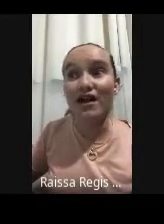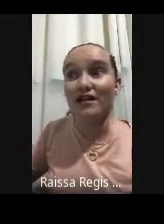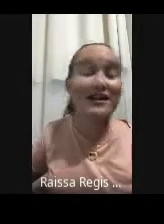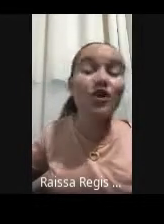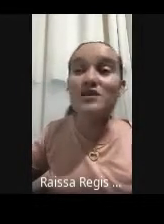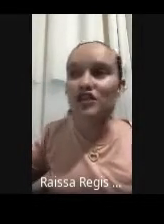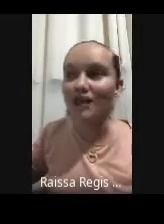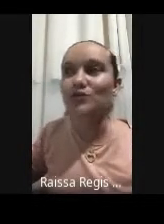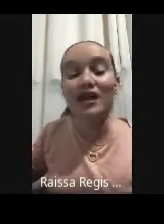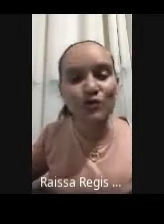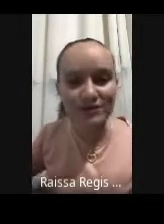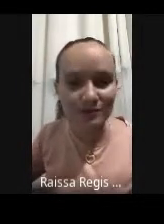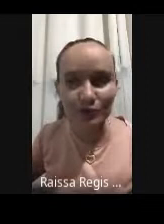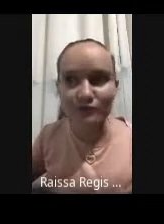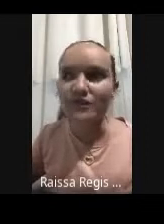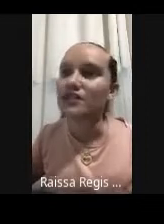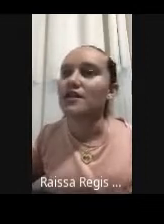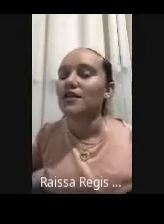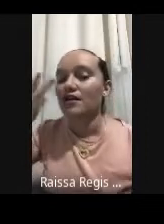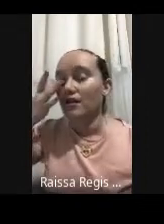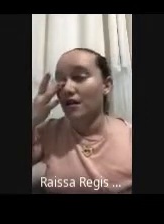da fala, cada objeto tem um símbolo.